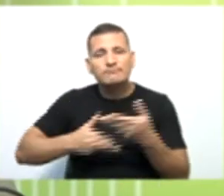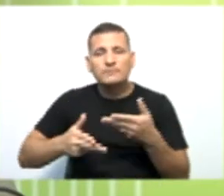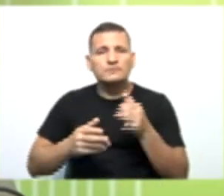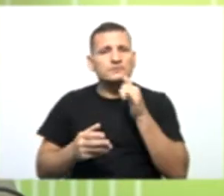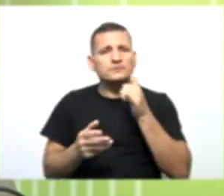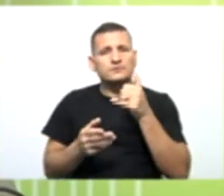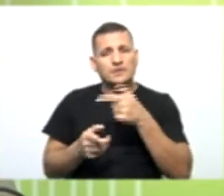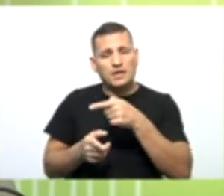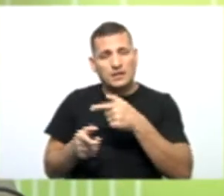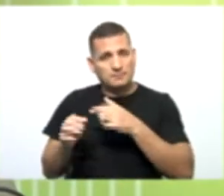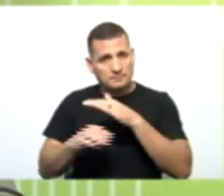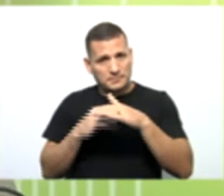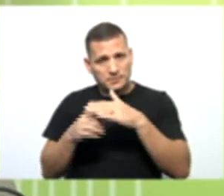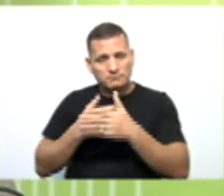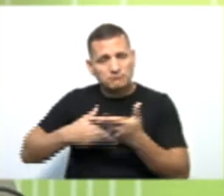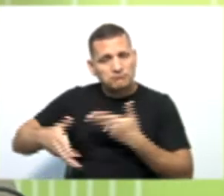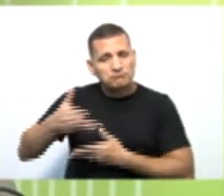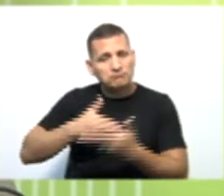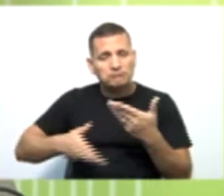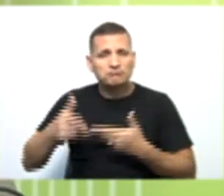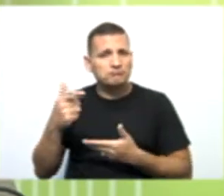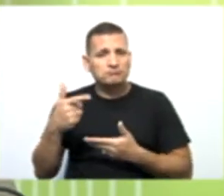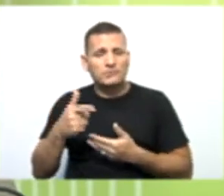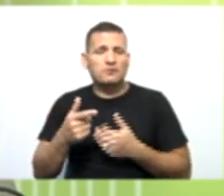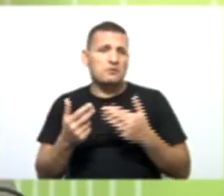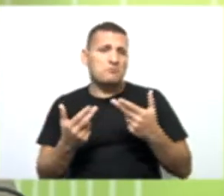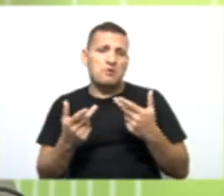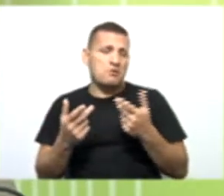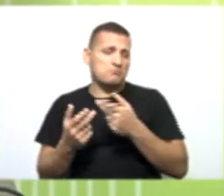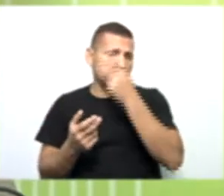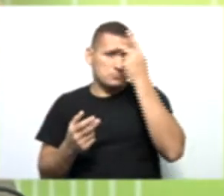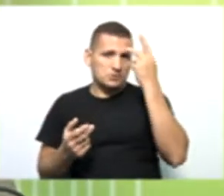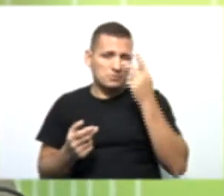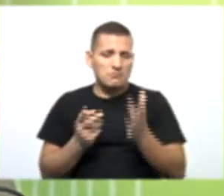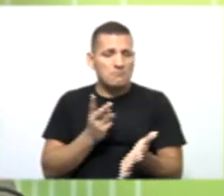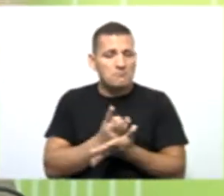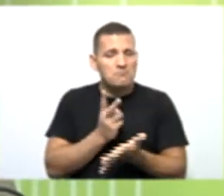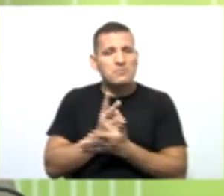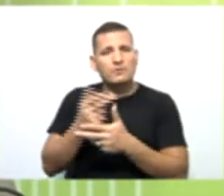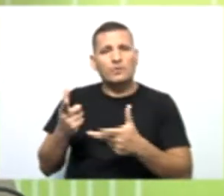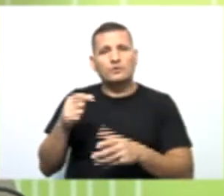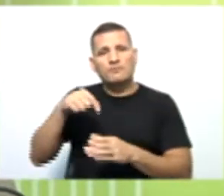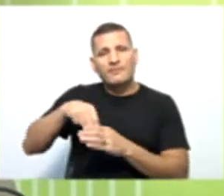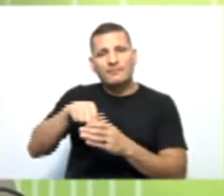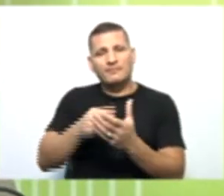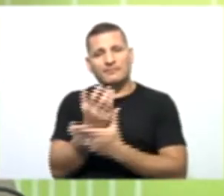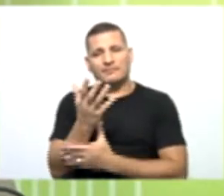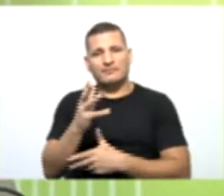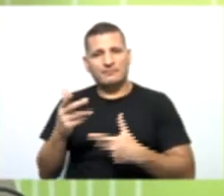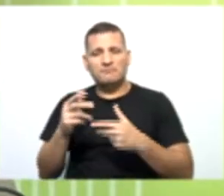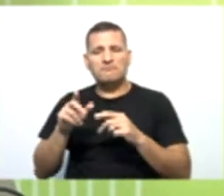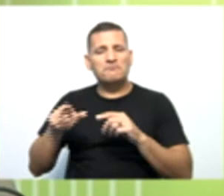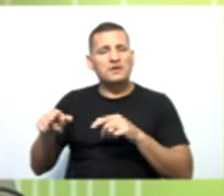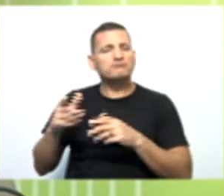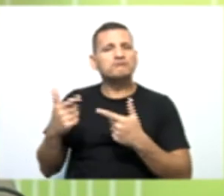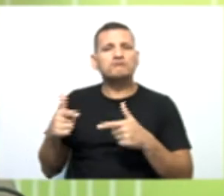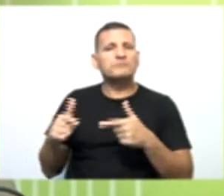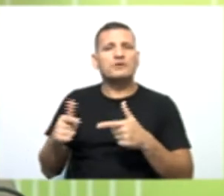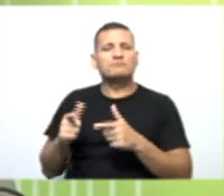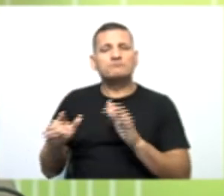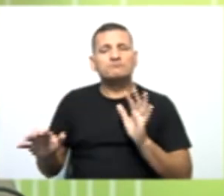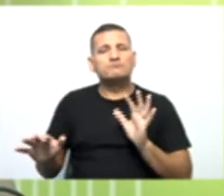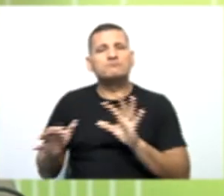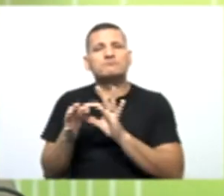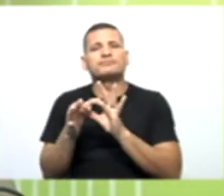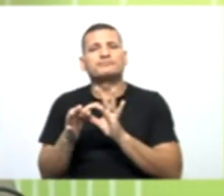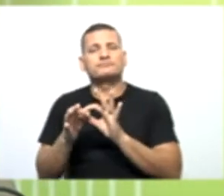envolvimento, é como se fosse um local onde as pessoas produzem as mesmas coisas, mas elas não se reúnem para melhorar as condições dos